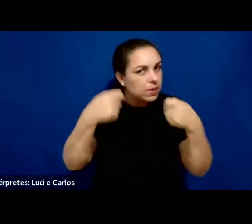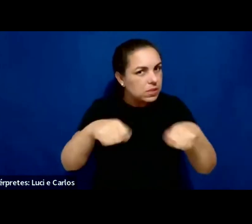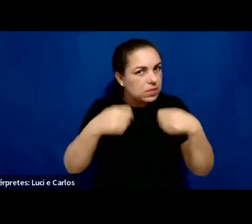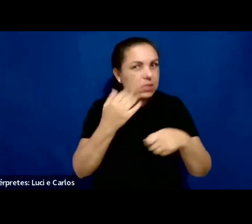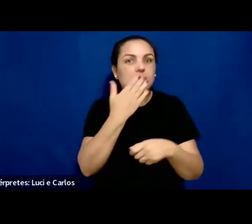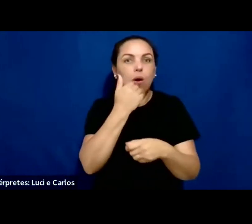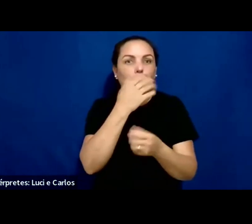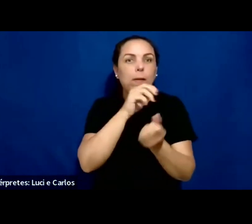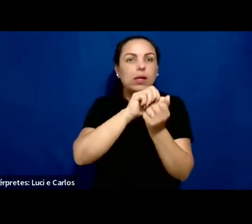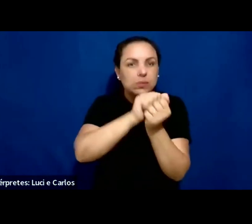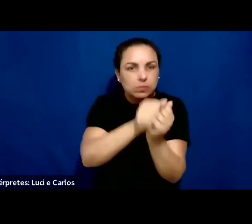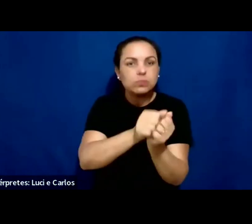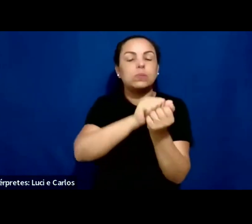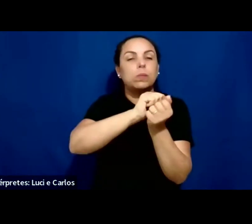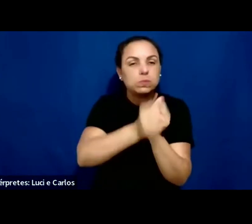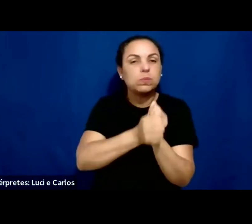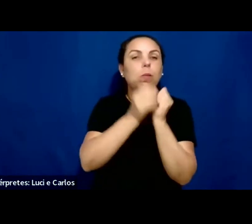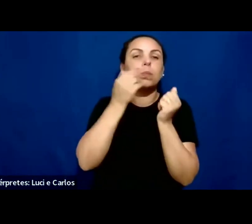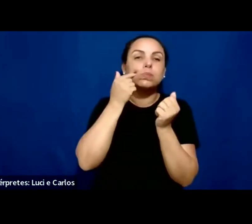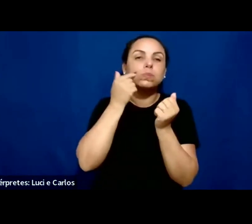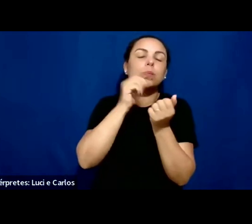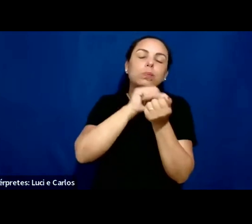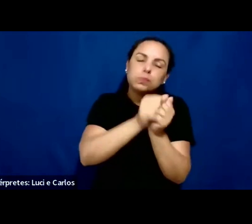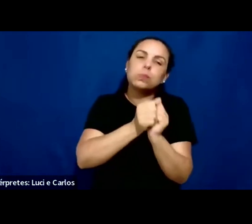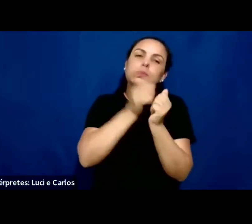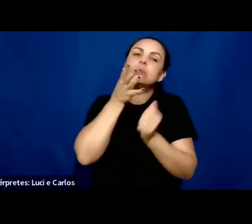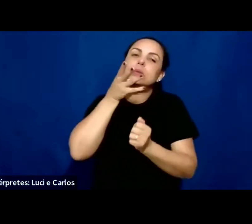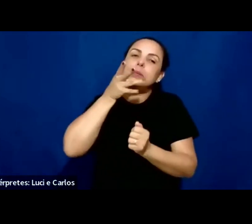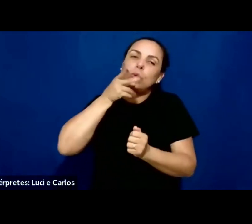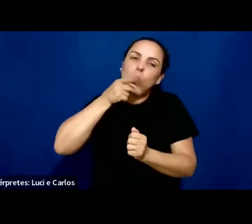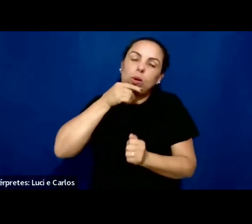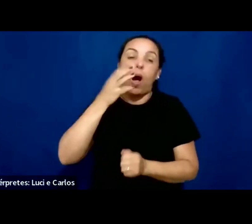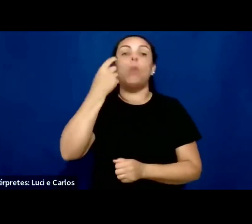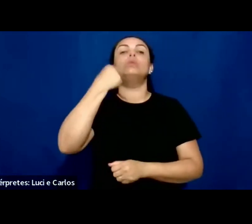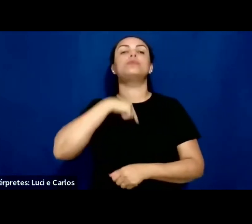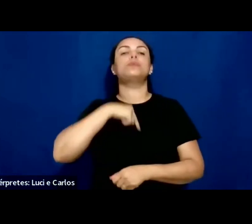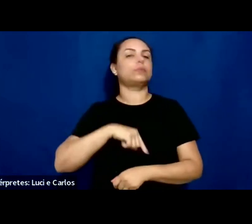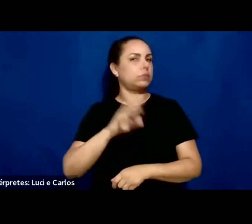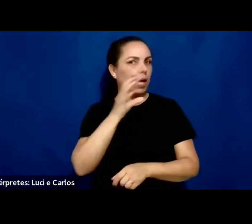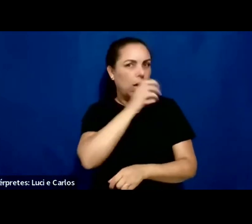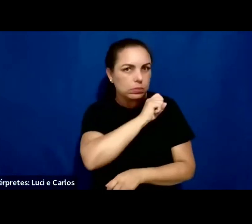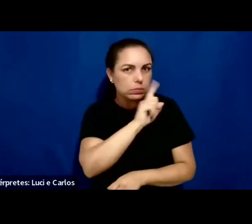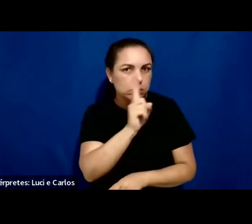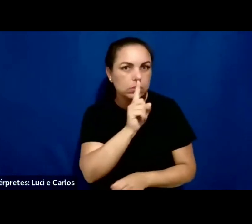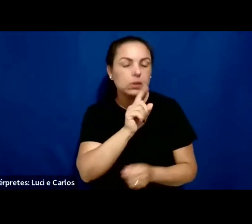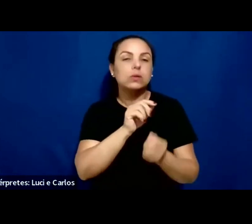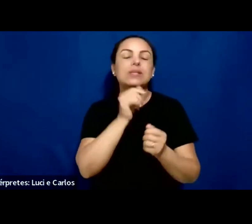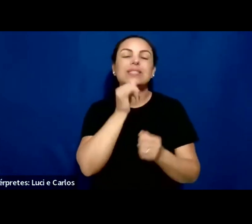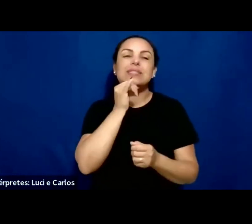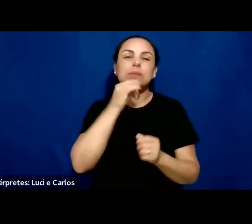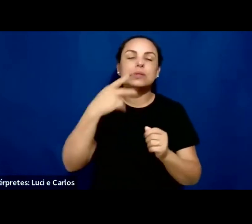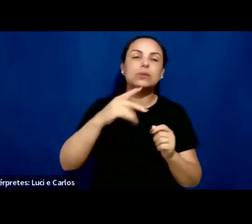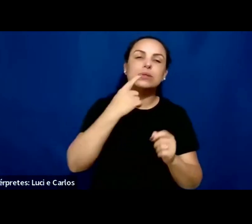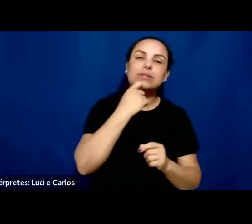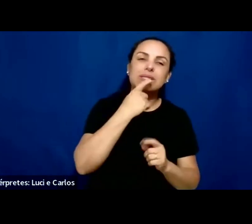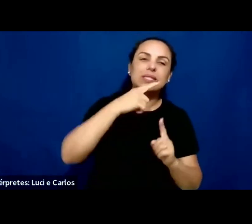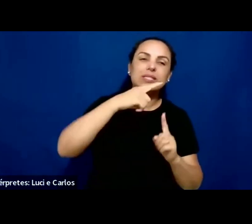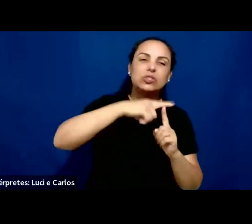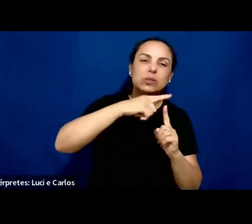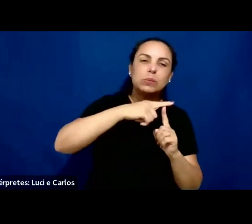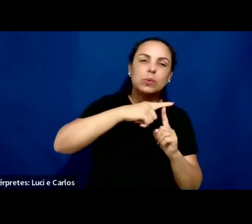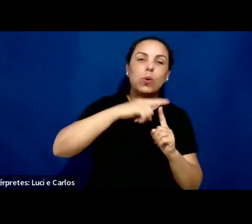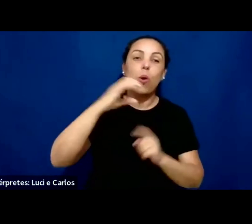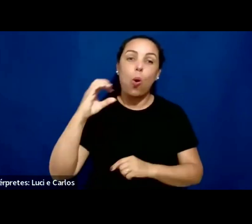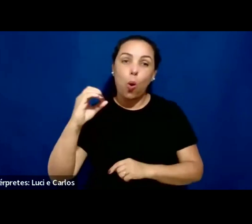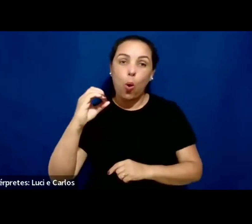É preciso mastigar muitos alimentos. Pessoal do sangue tipo O,